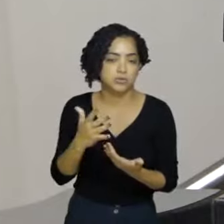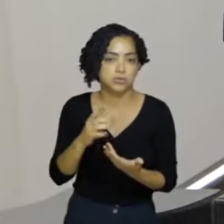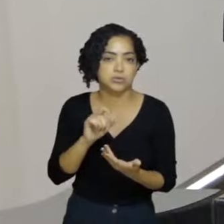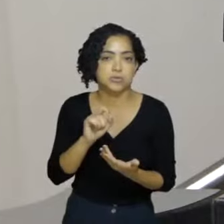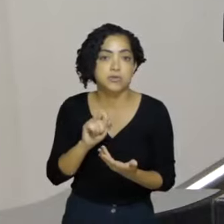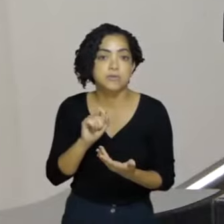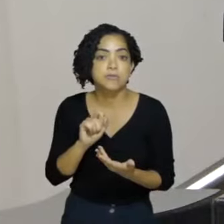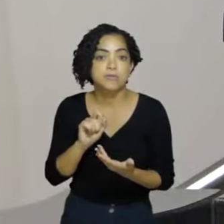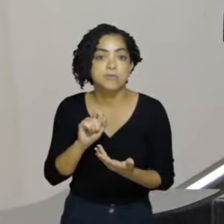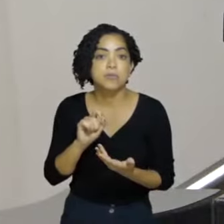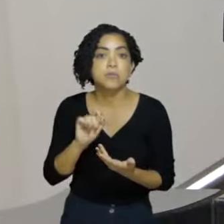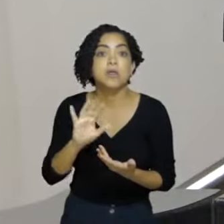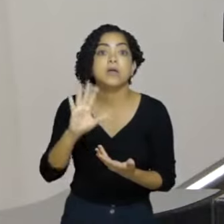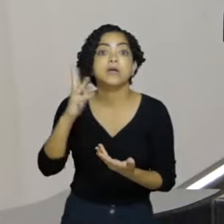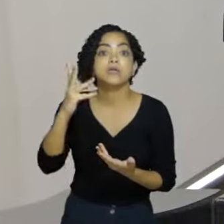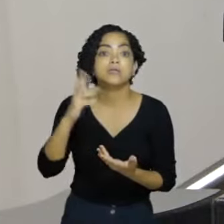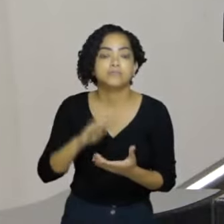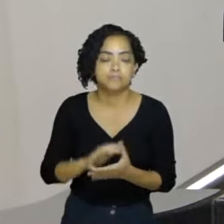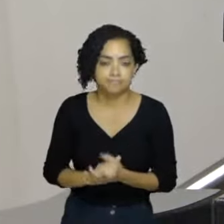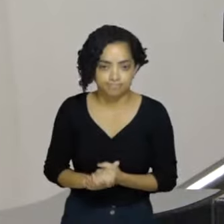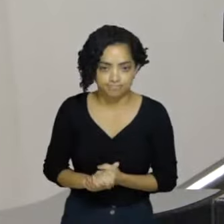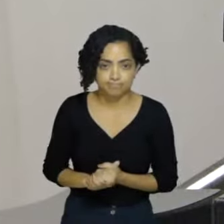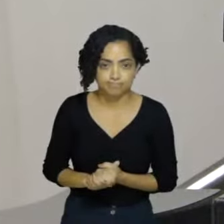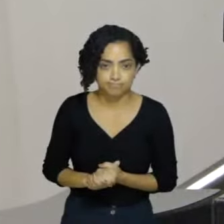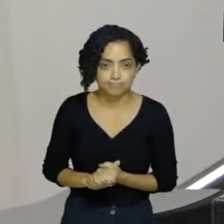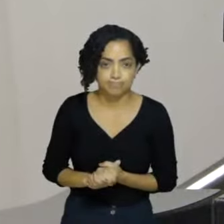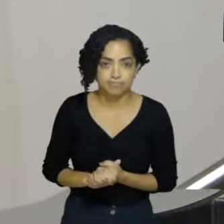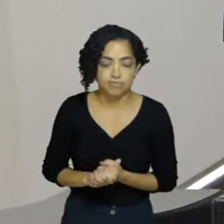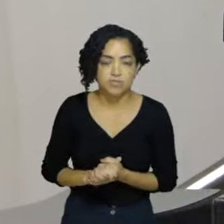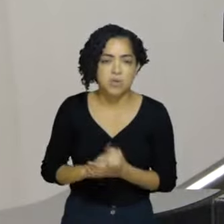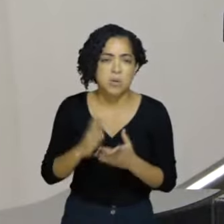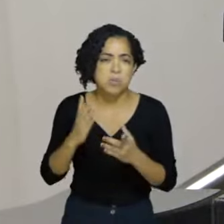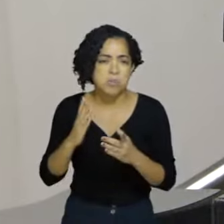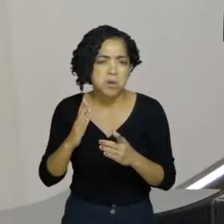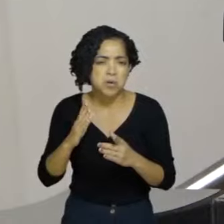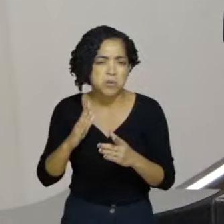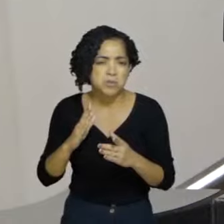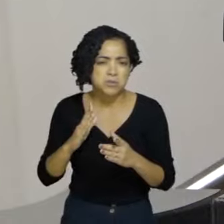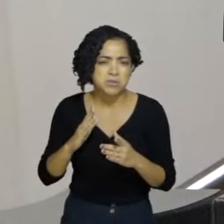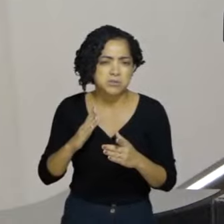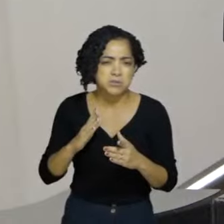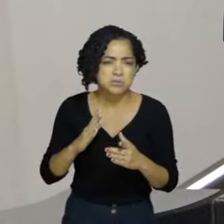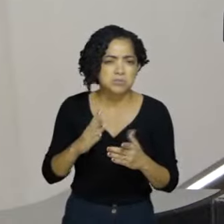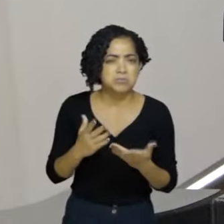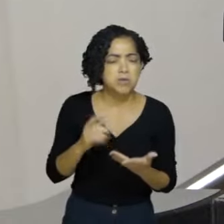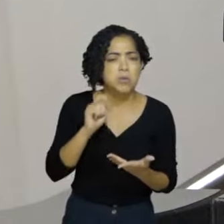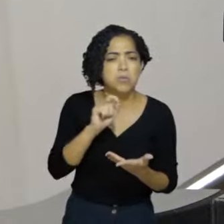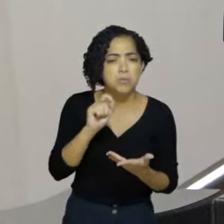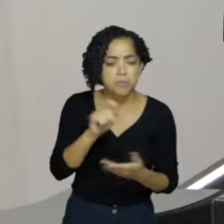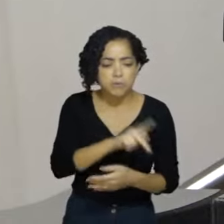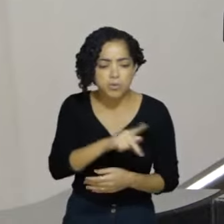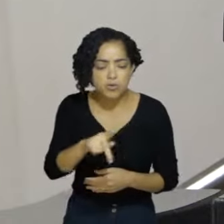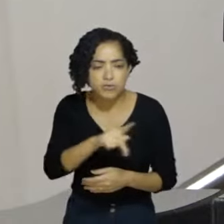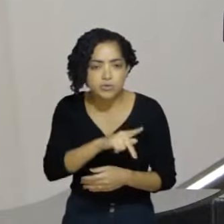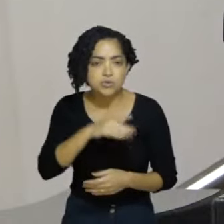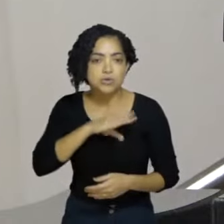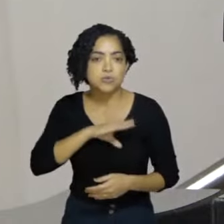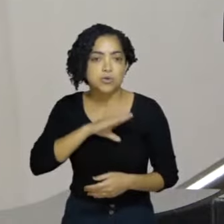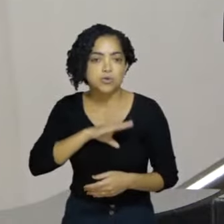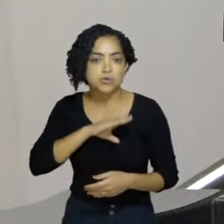submetidos a um absurdo, a uma obscenidade, por meio de uma professora de língua portuguesa. Ou